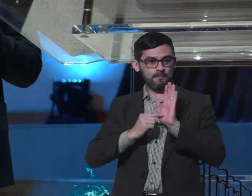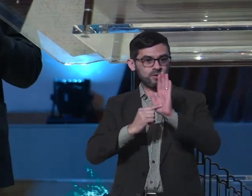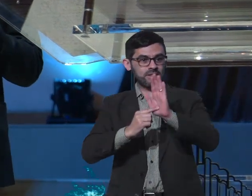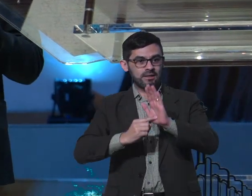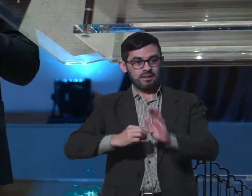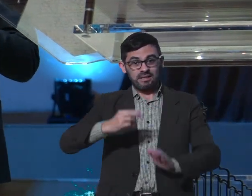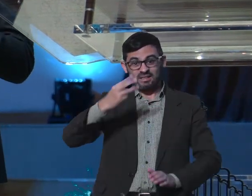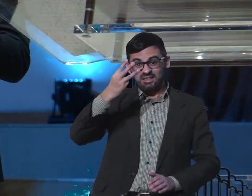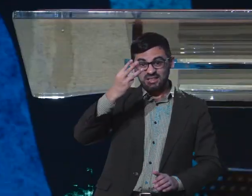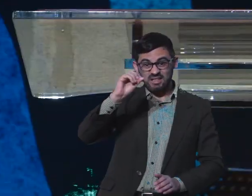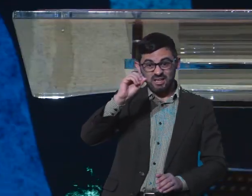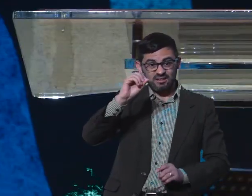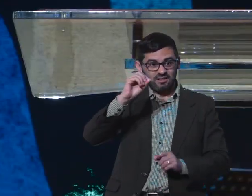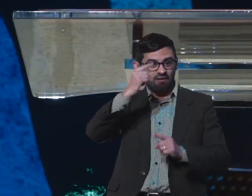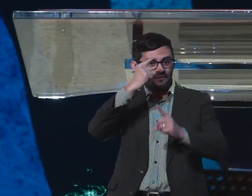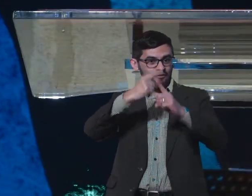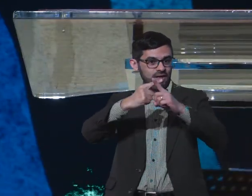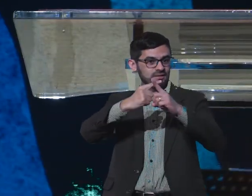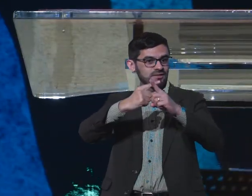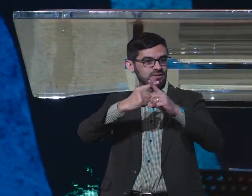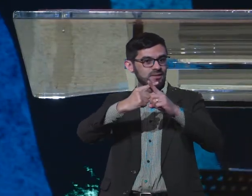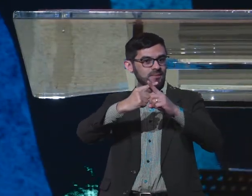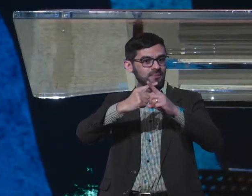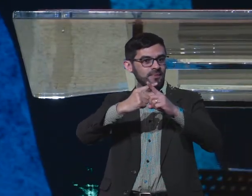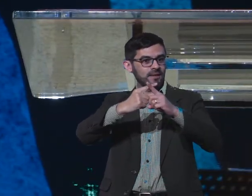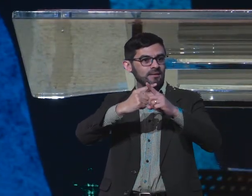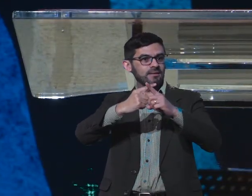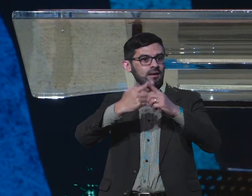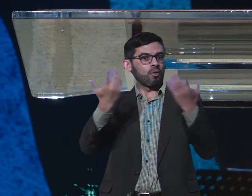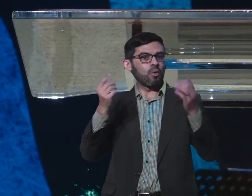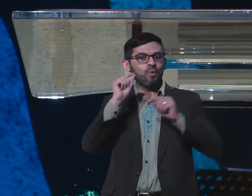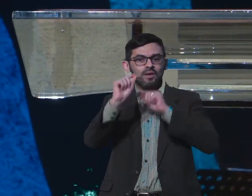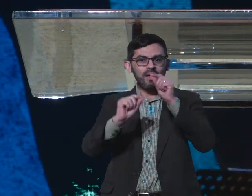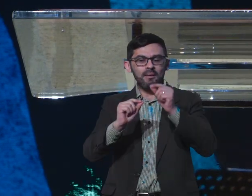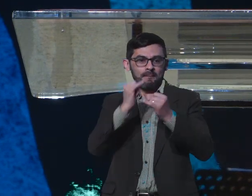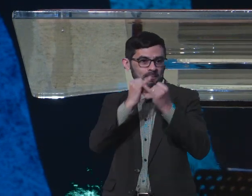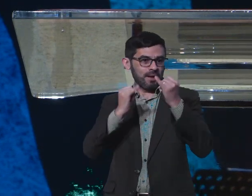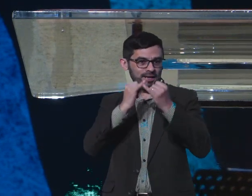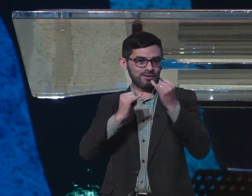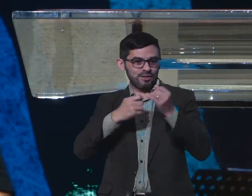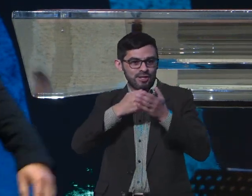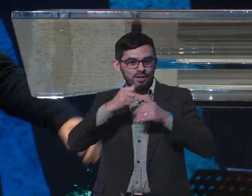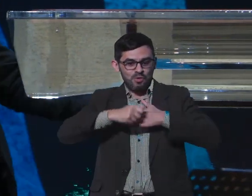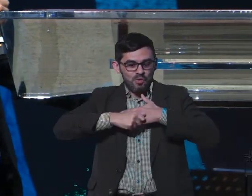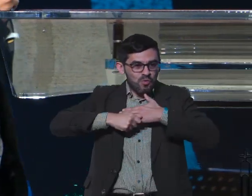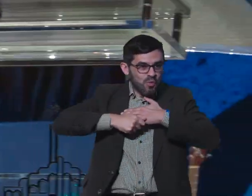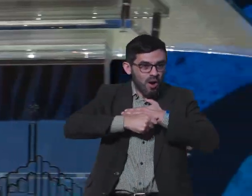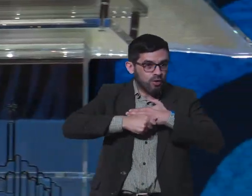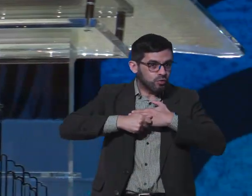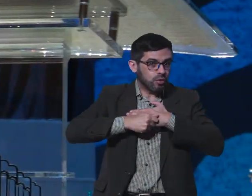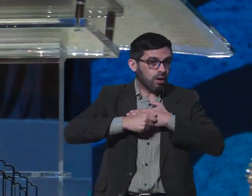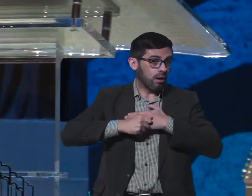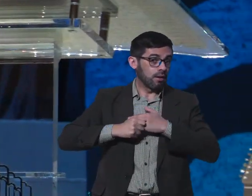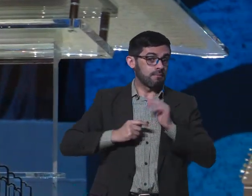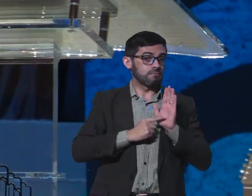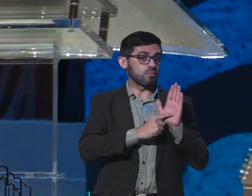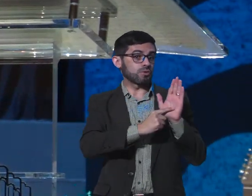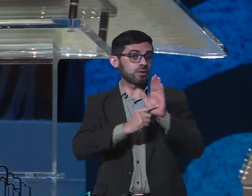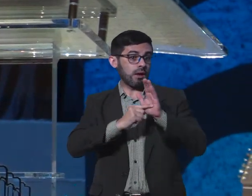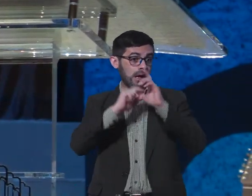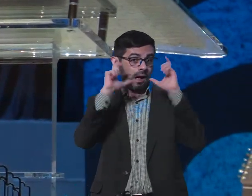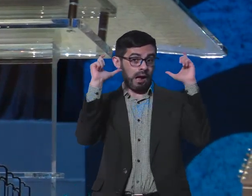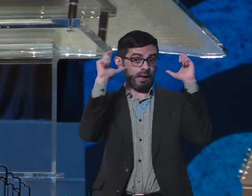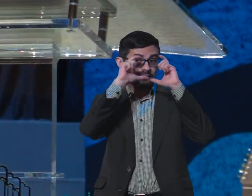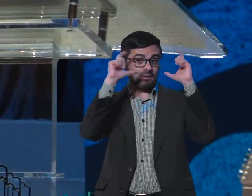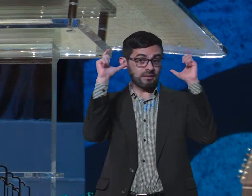vão aparecer 32 vezes. Me parece que o autor está chamando a atenção